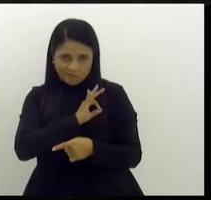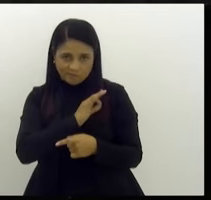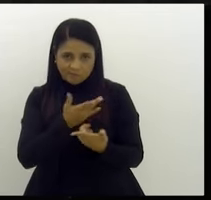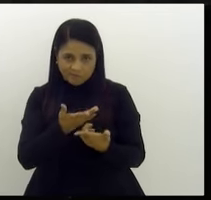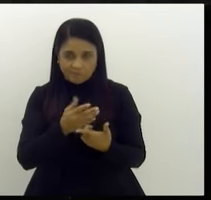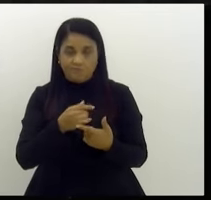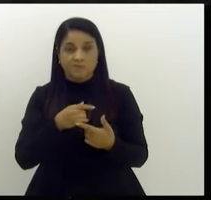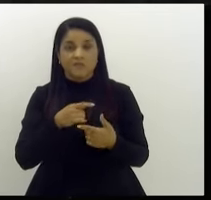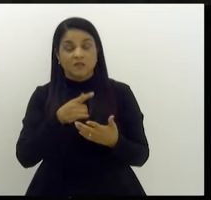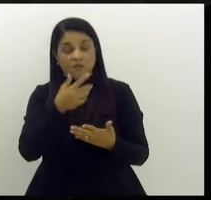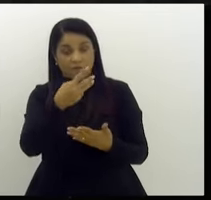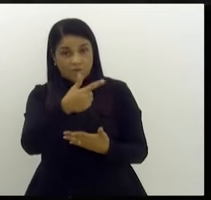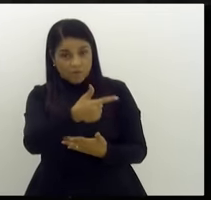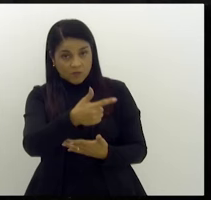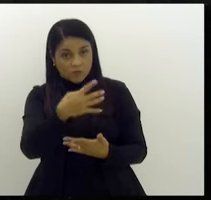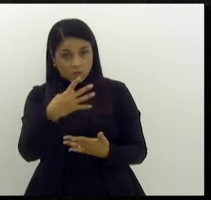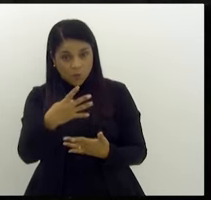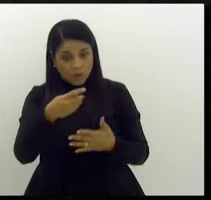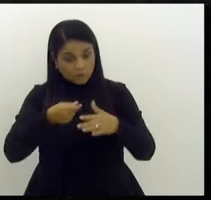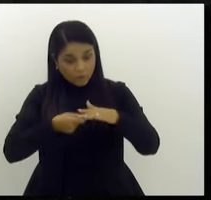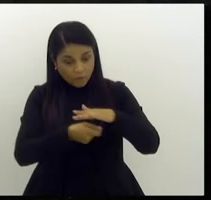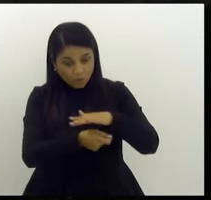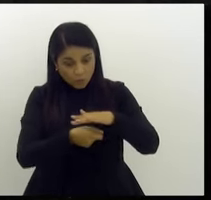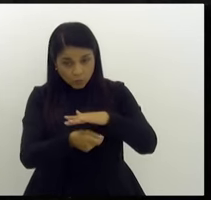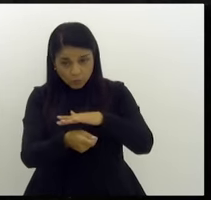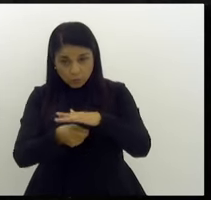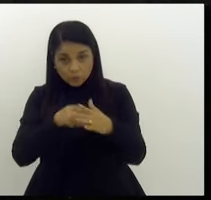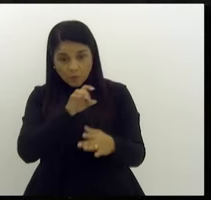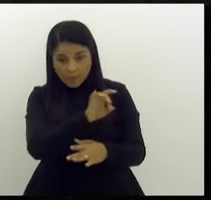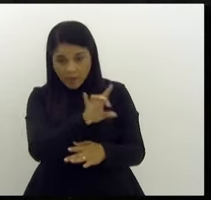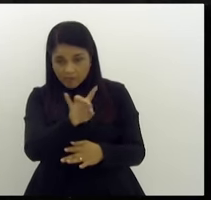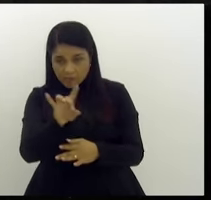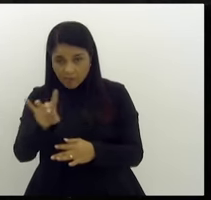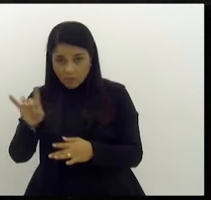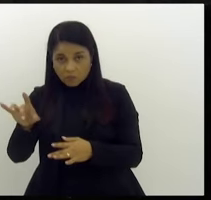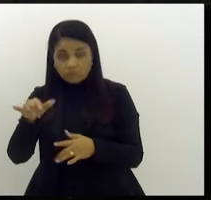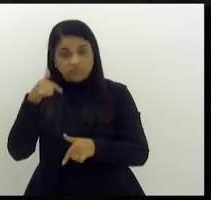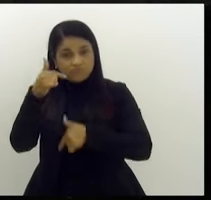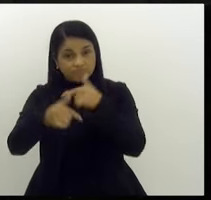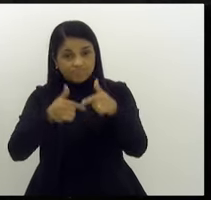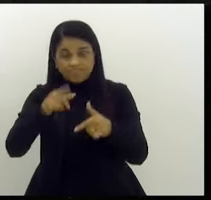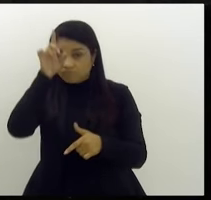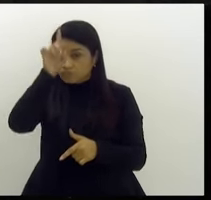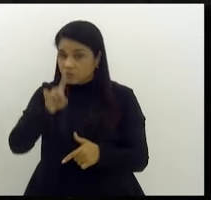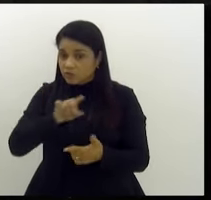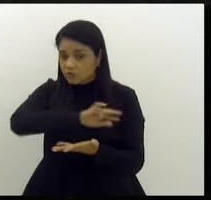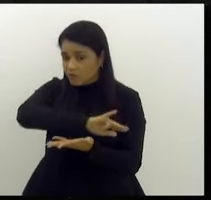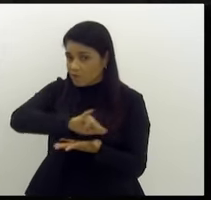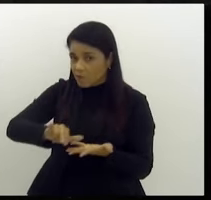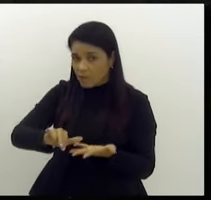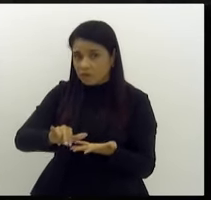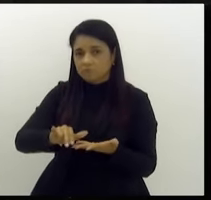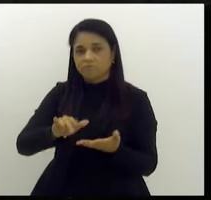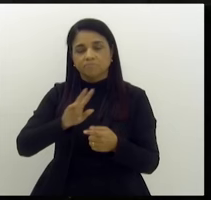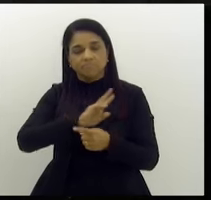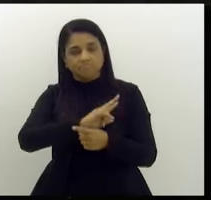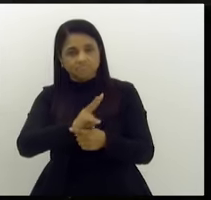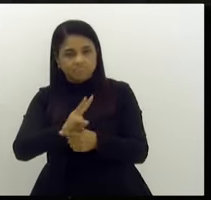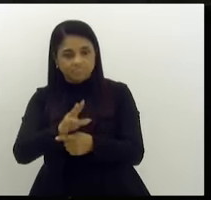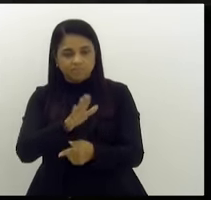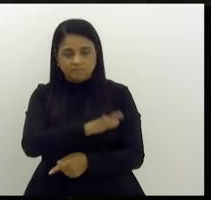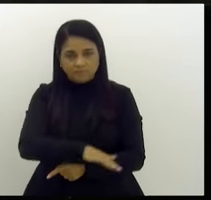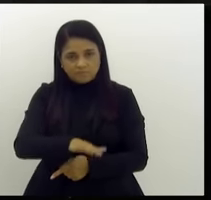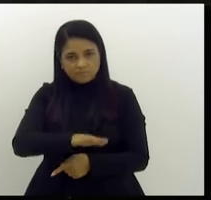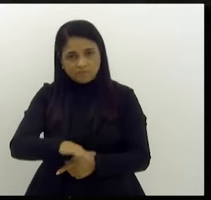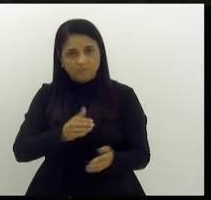tem aqui 24 Fundos que falam da dos serviços e direitos mais diversos seja da proteção da Criança e